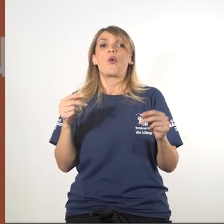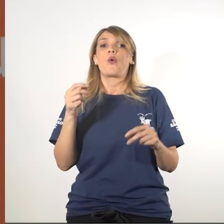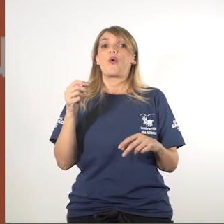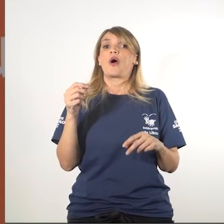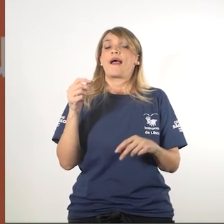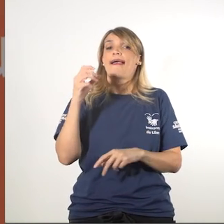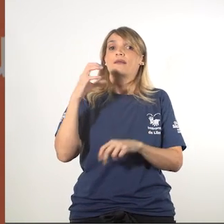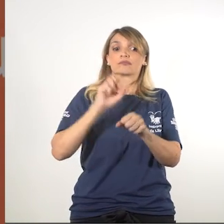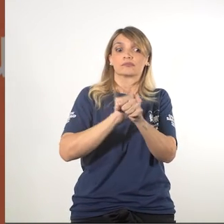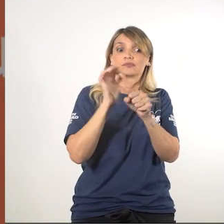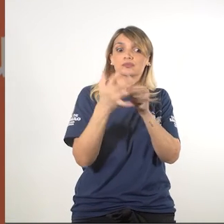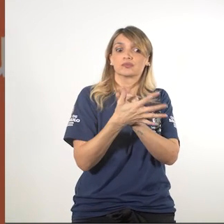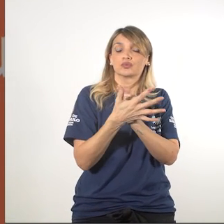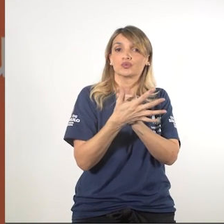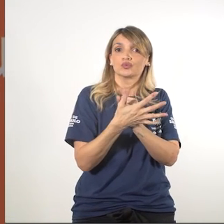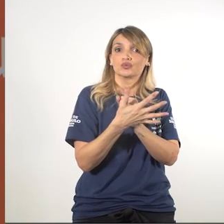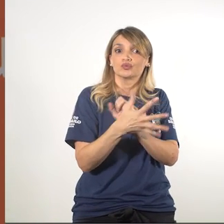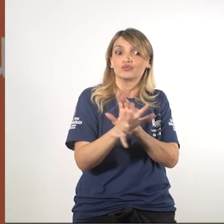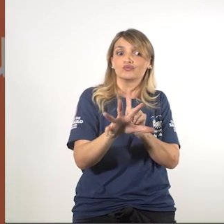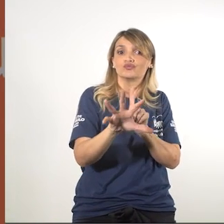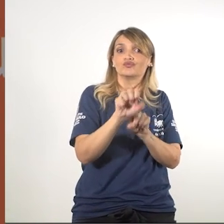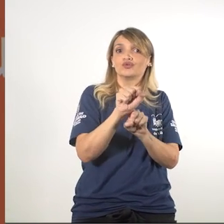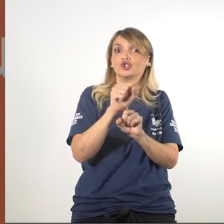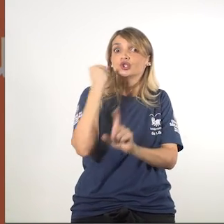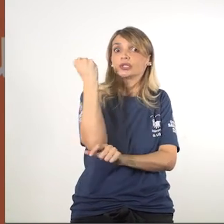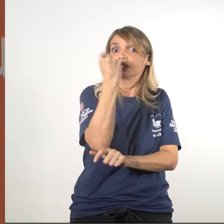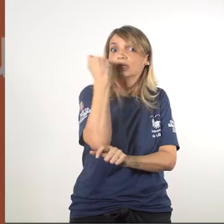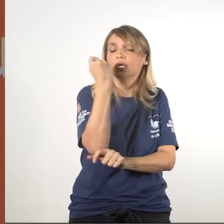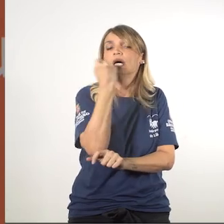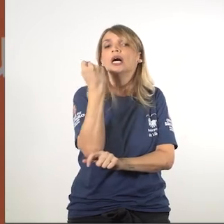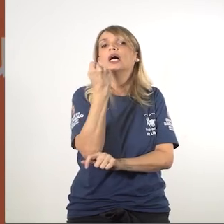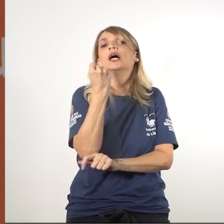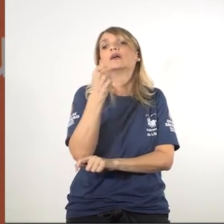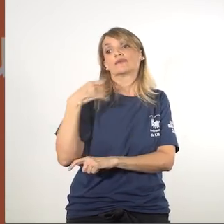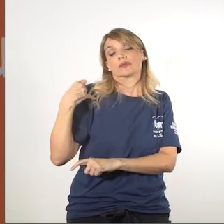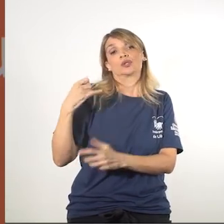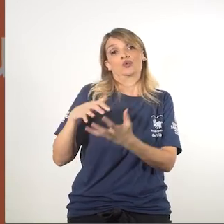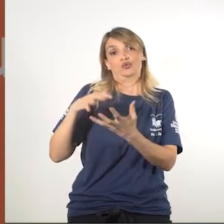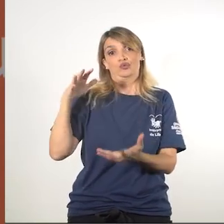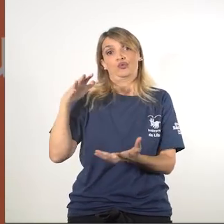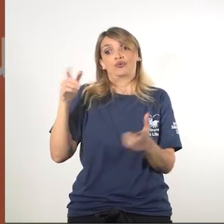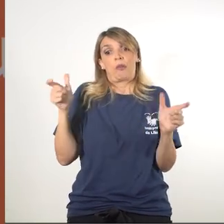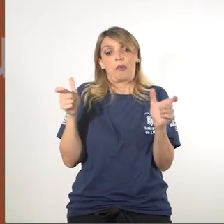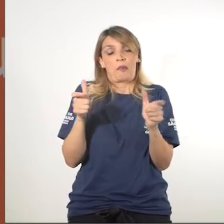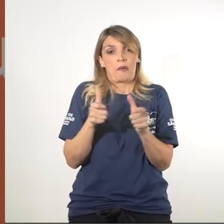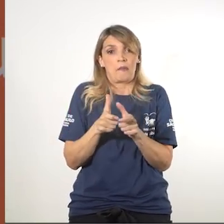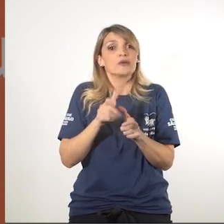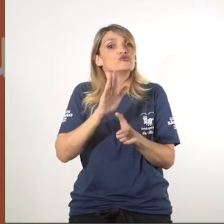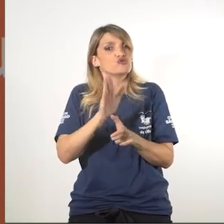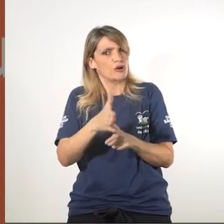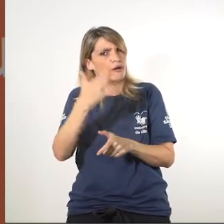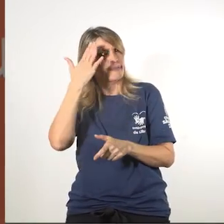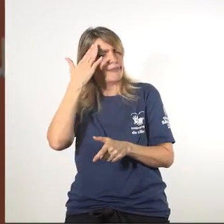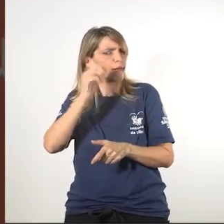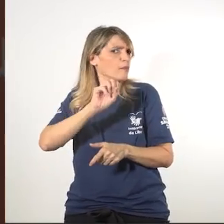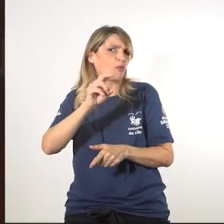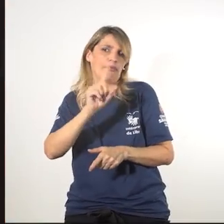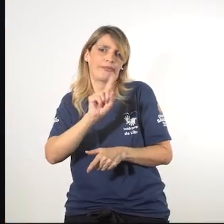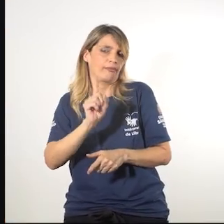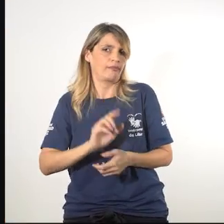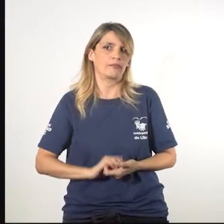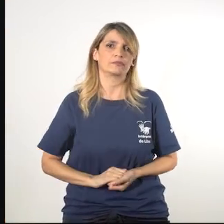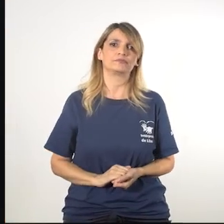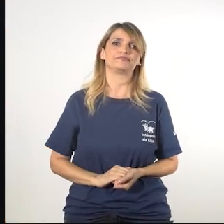nos idosos já vacinados? Existem dados sobre isso e de quanto seria essa redução?